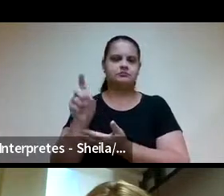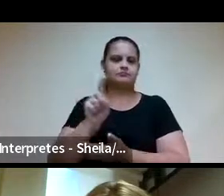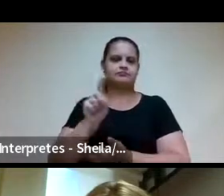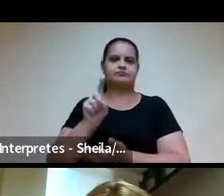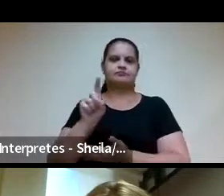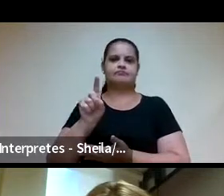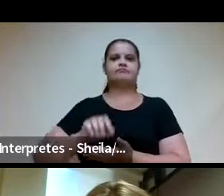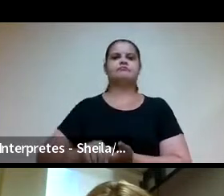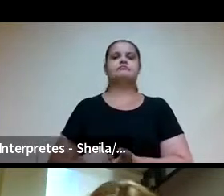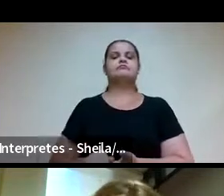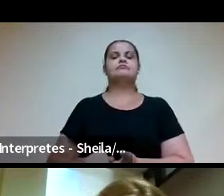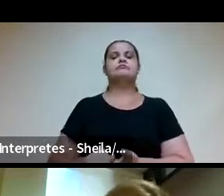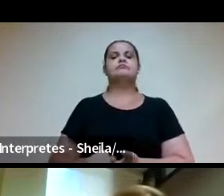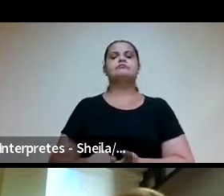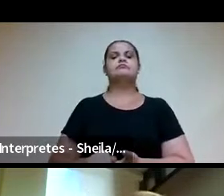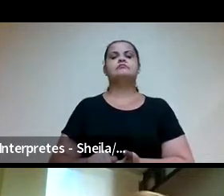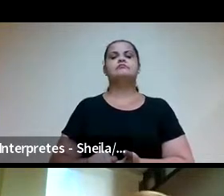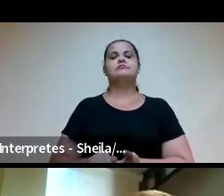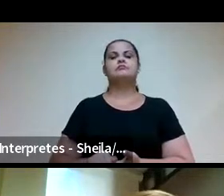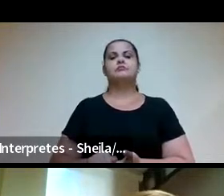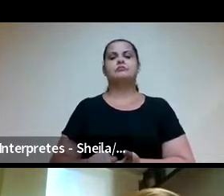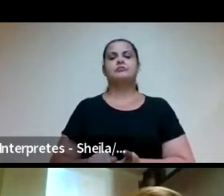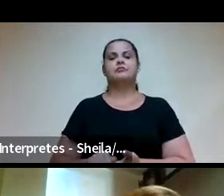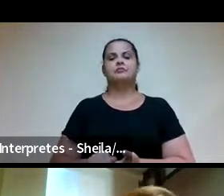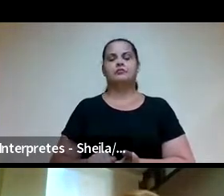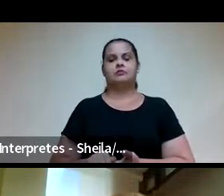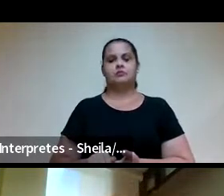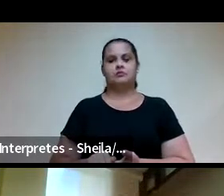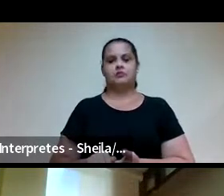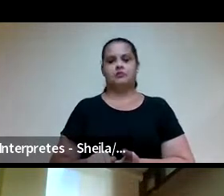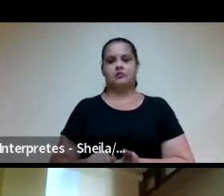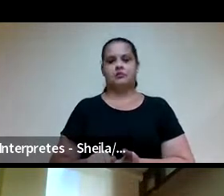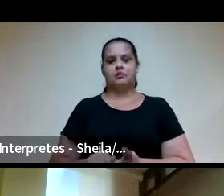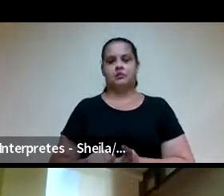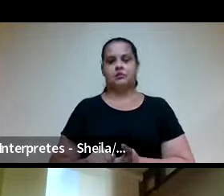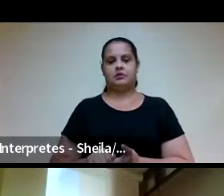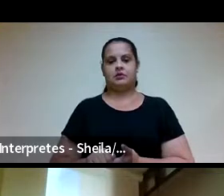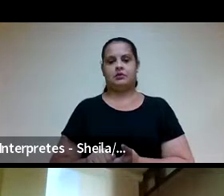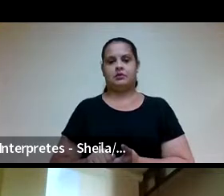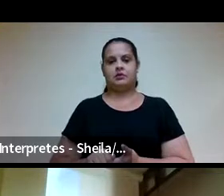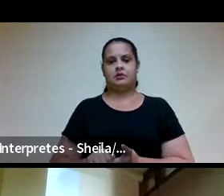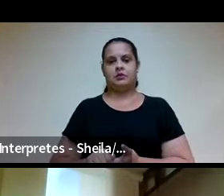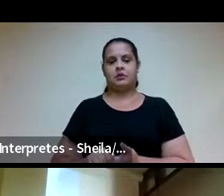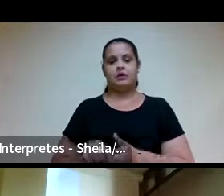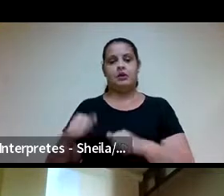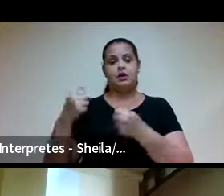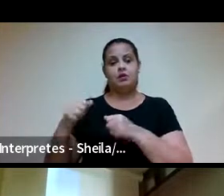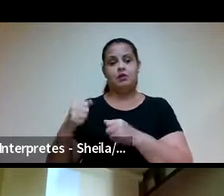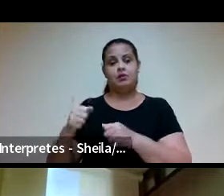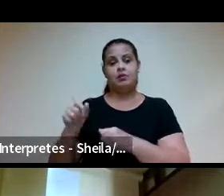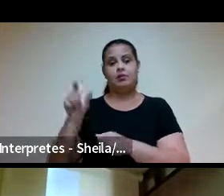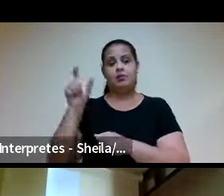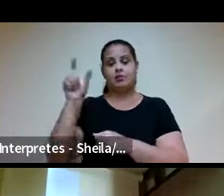né? Uma coação que depende da coerção da justiça,